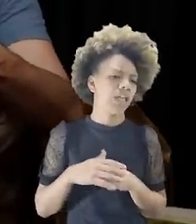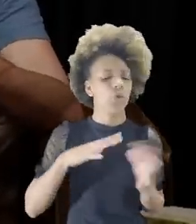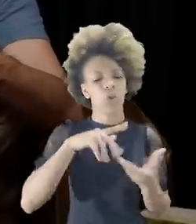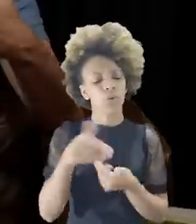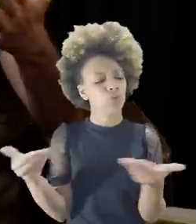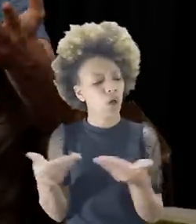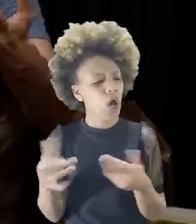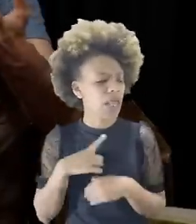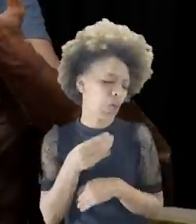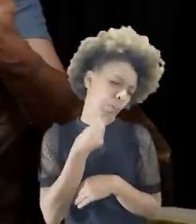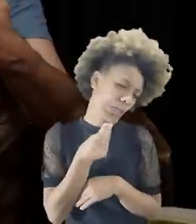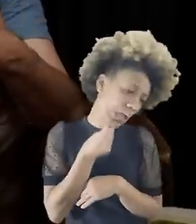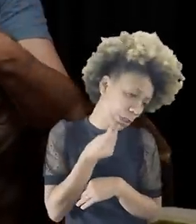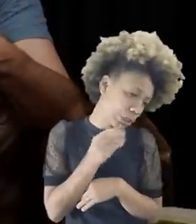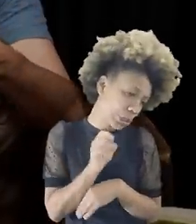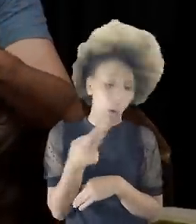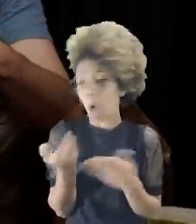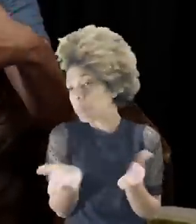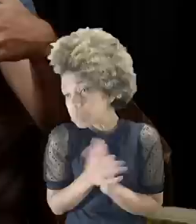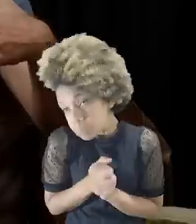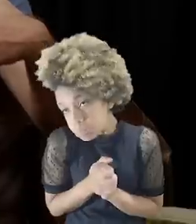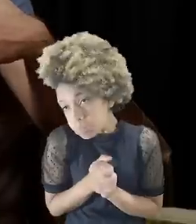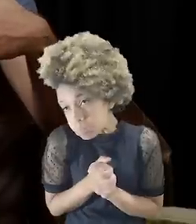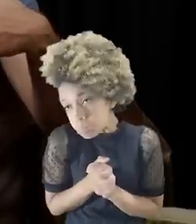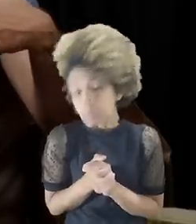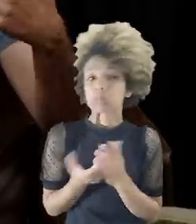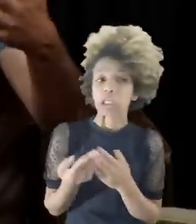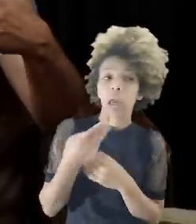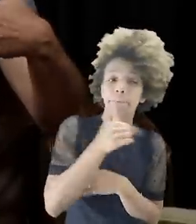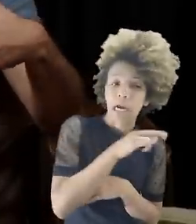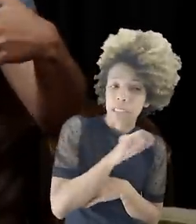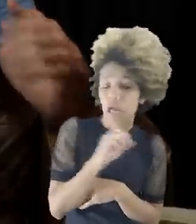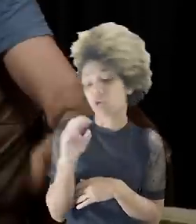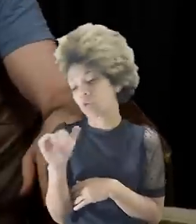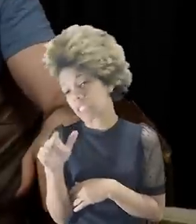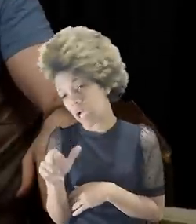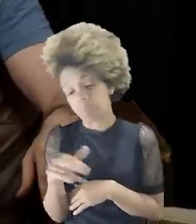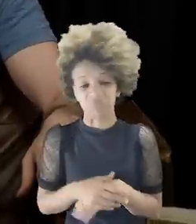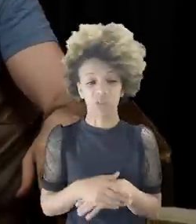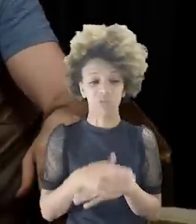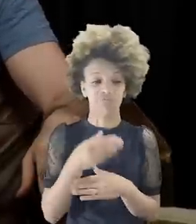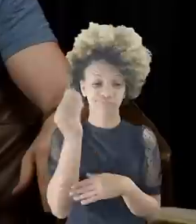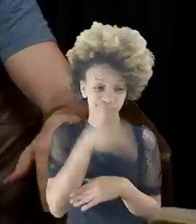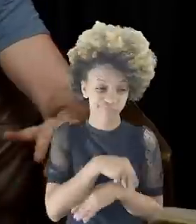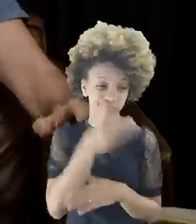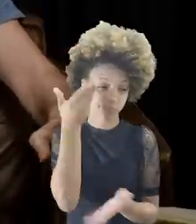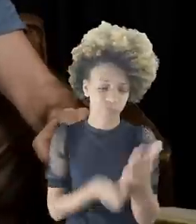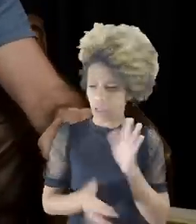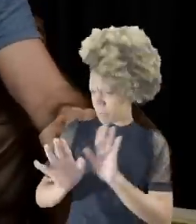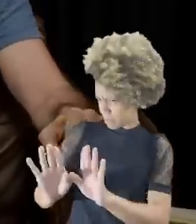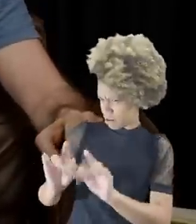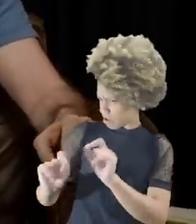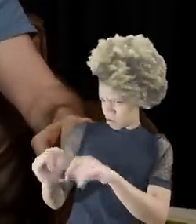do Mundo agora tem alguma chance ou desde Marcel e Oscar que a gente não faz nada de relevante aí eu falei espera